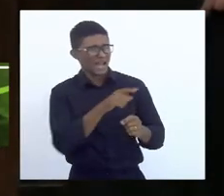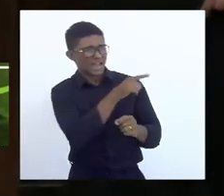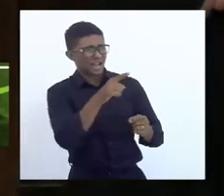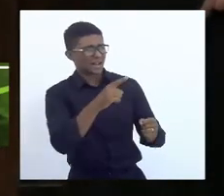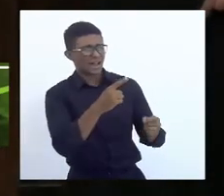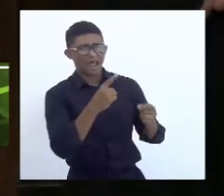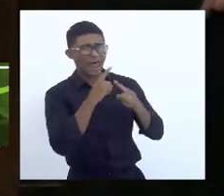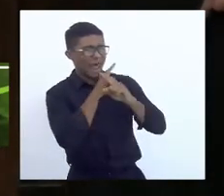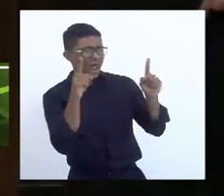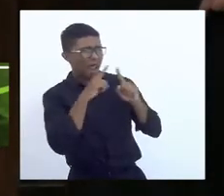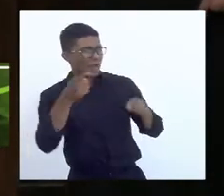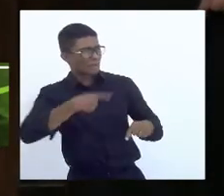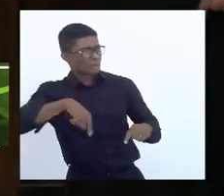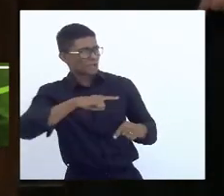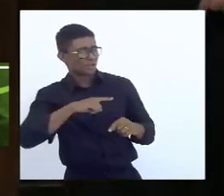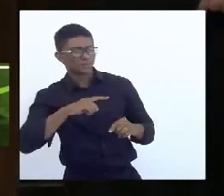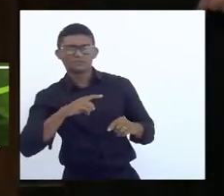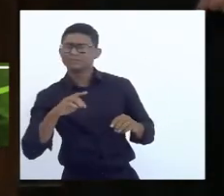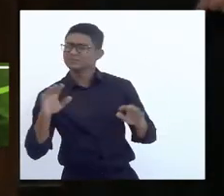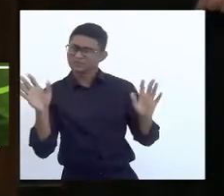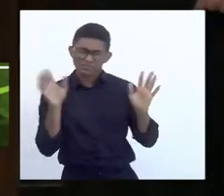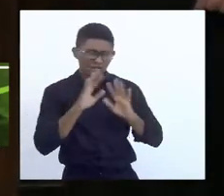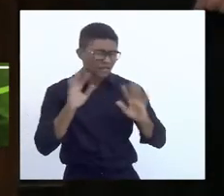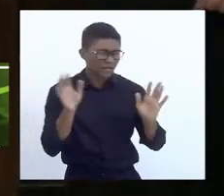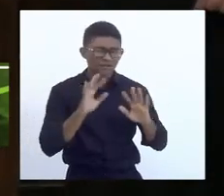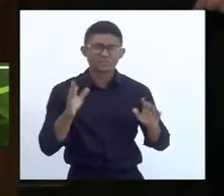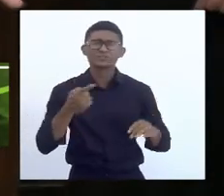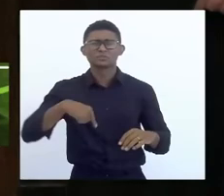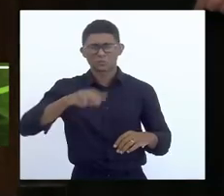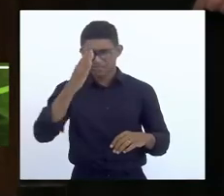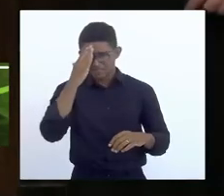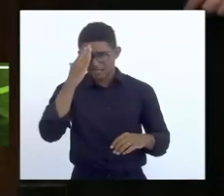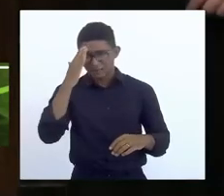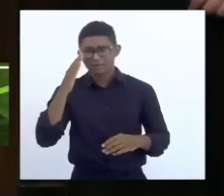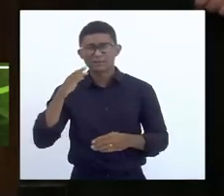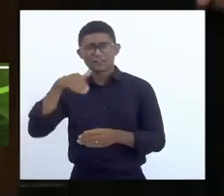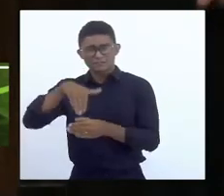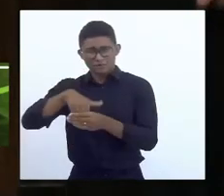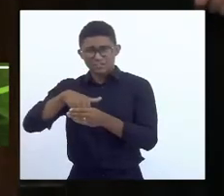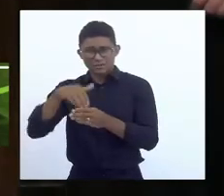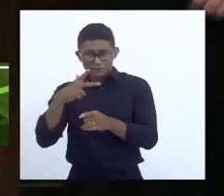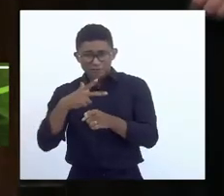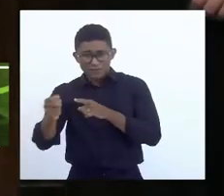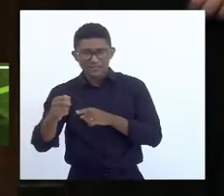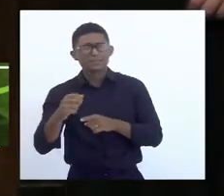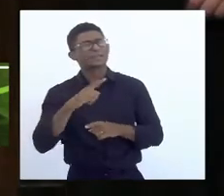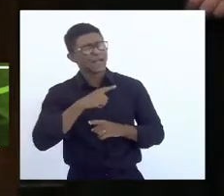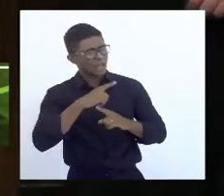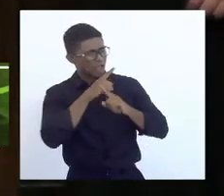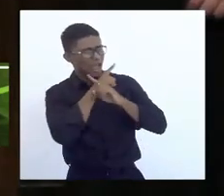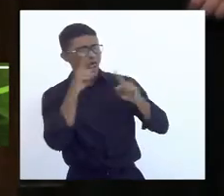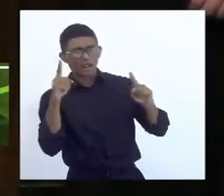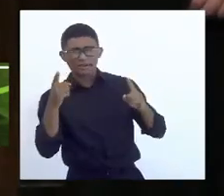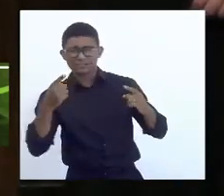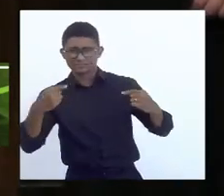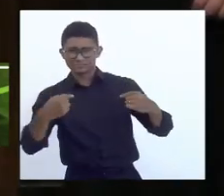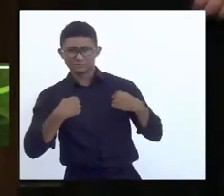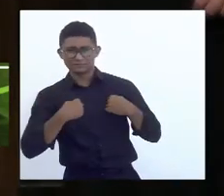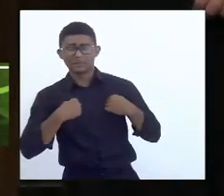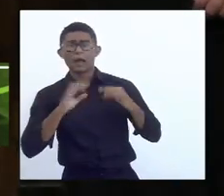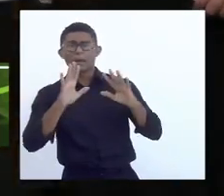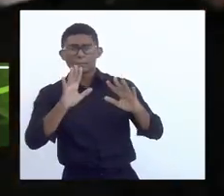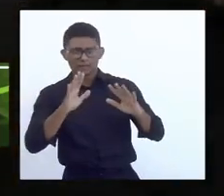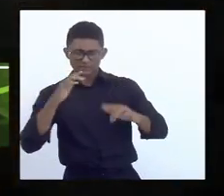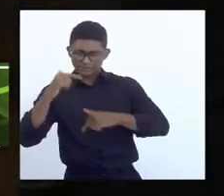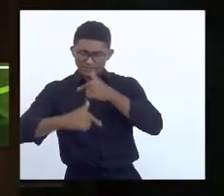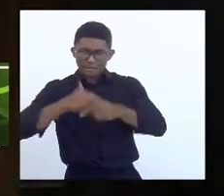vencemos a eleição, a gente sabe que vai ter contraditório. Aqui é a casa do contraditório. Mas queremos ser julgadas pelo nosso trabalho, não pela